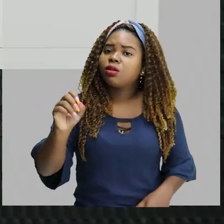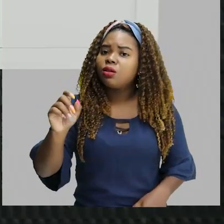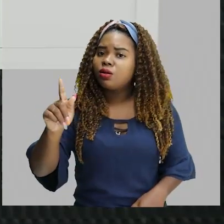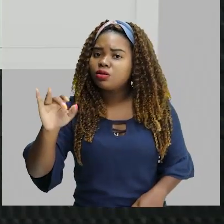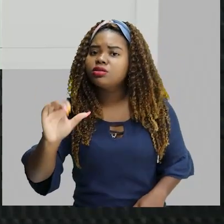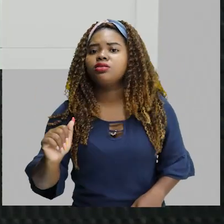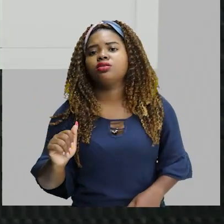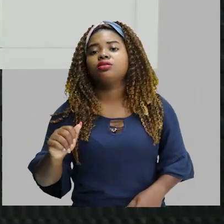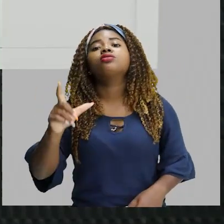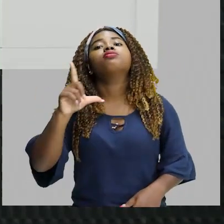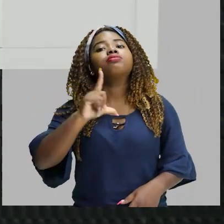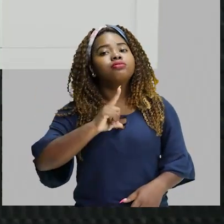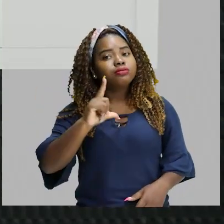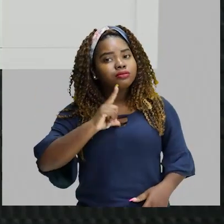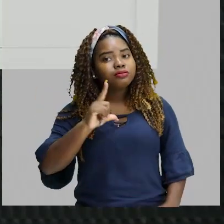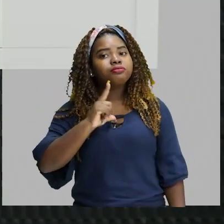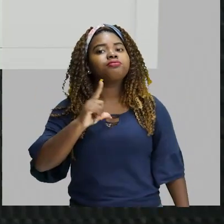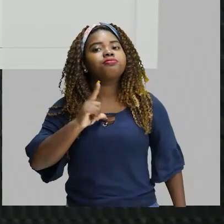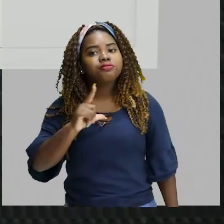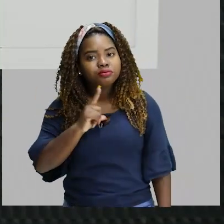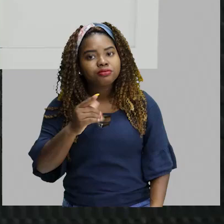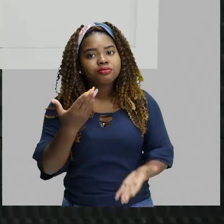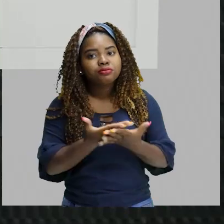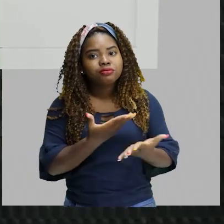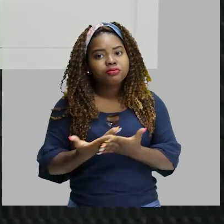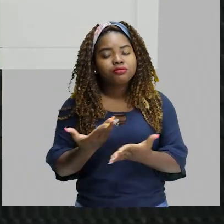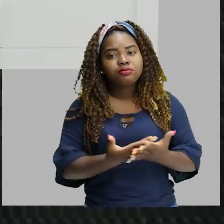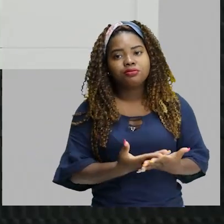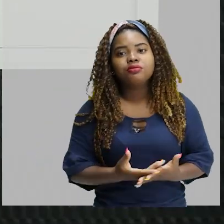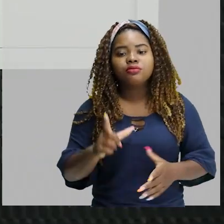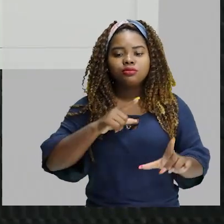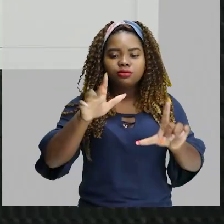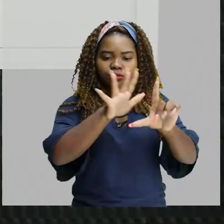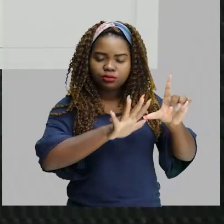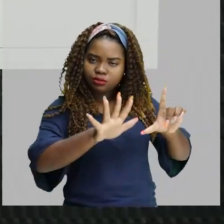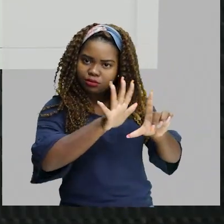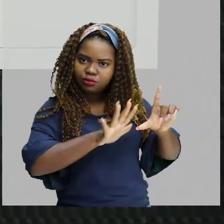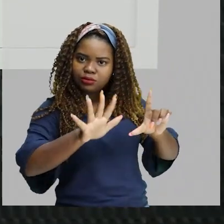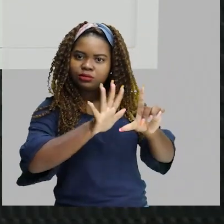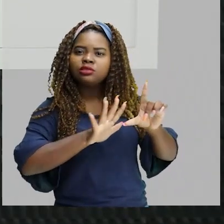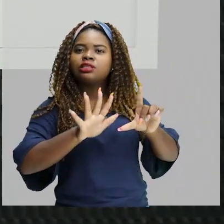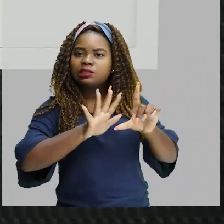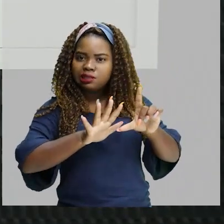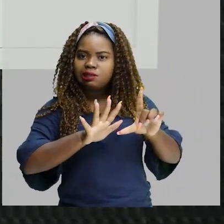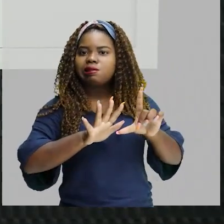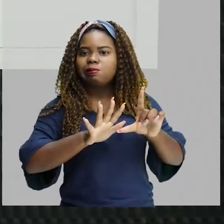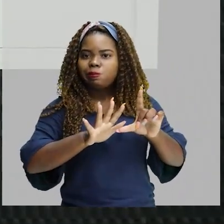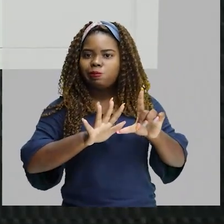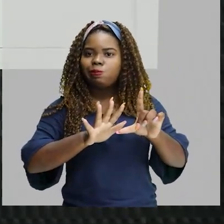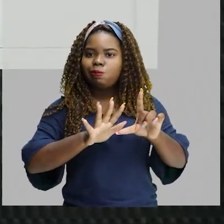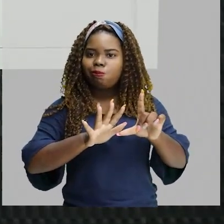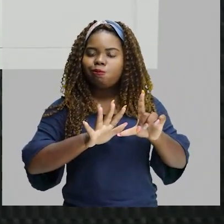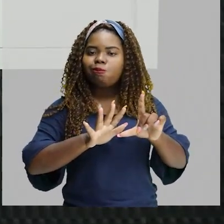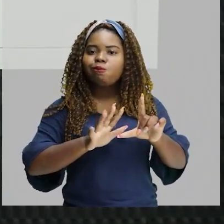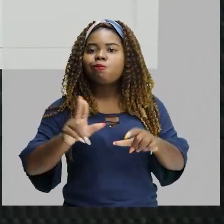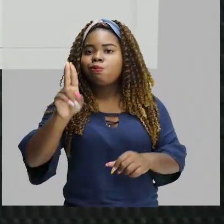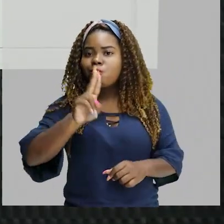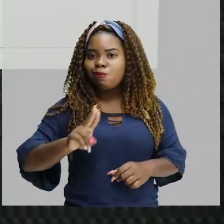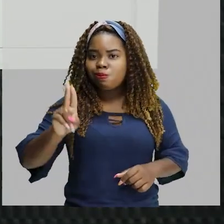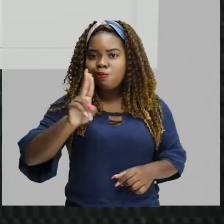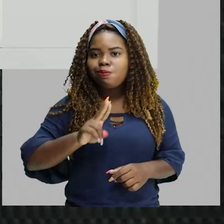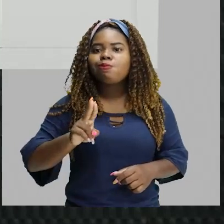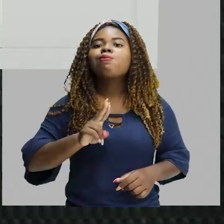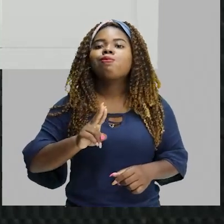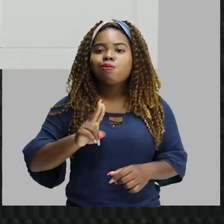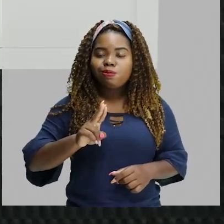lógica. Temos sim, temos aulas, só tu dá um Gonçalves Dias lá, pega a plataforma Gonçalves Dias, usa a plataforma Gonçalves